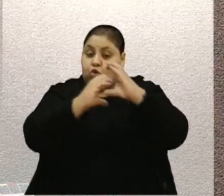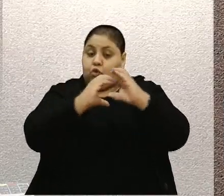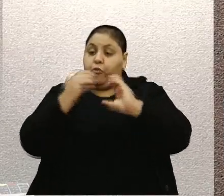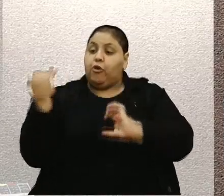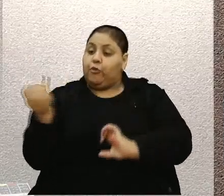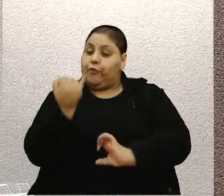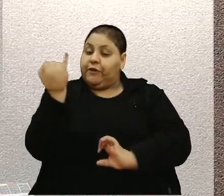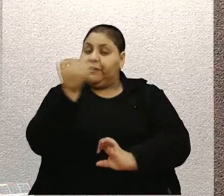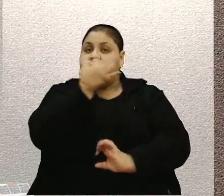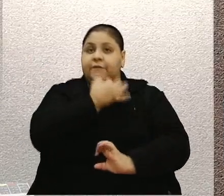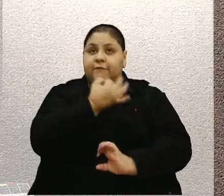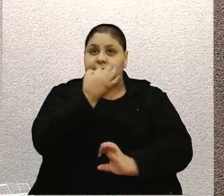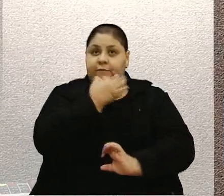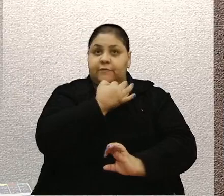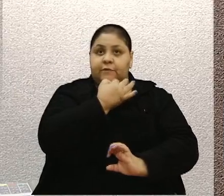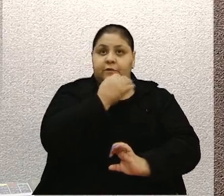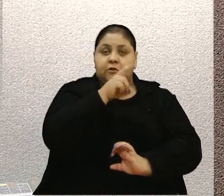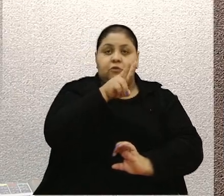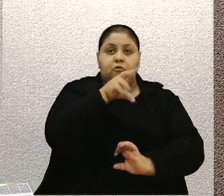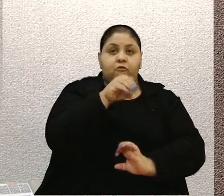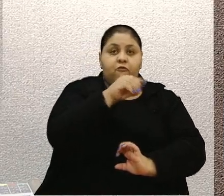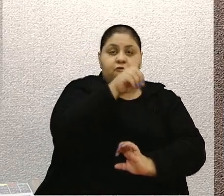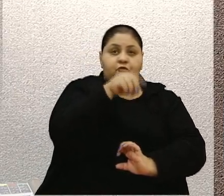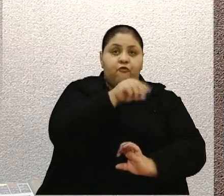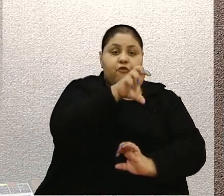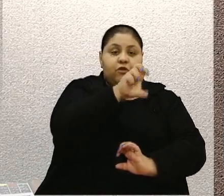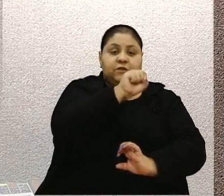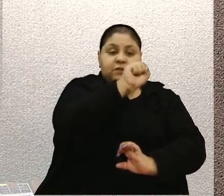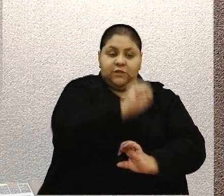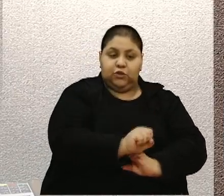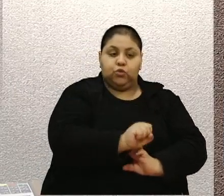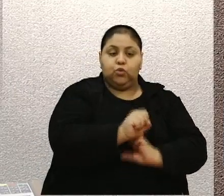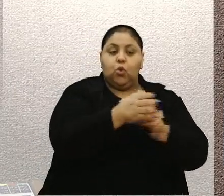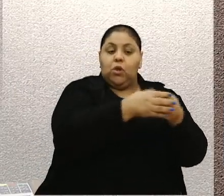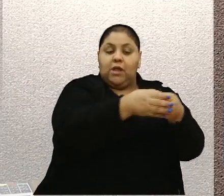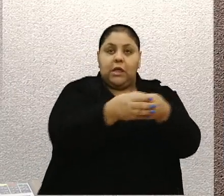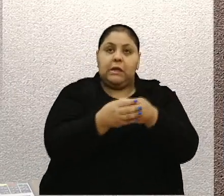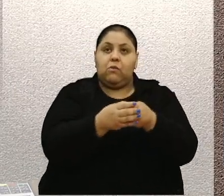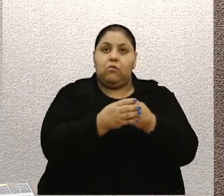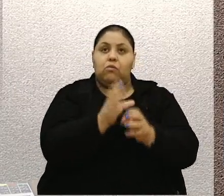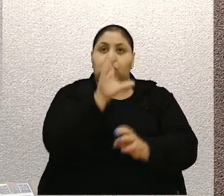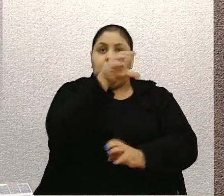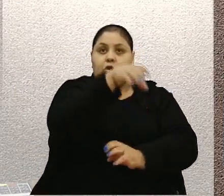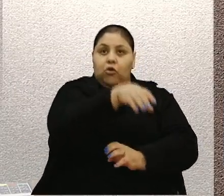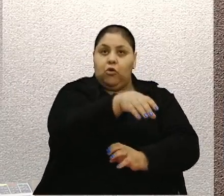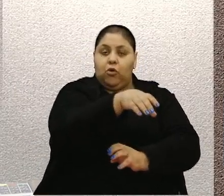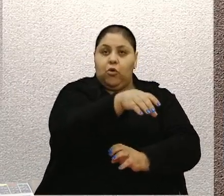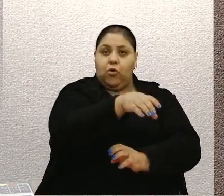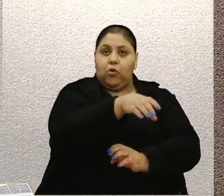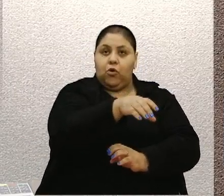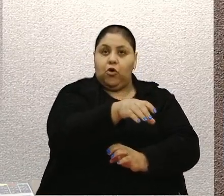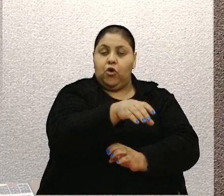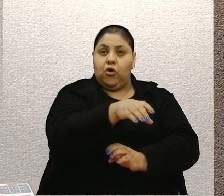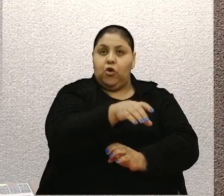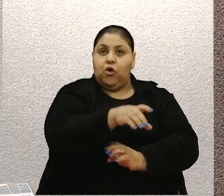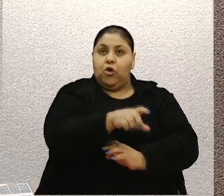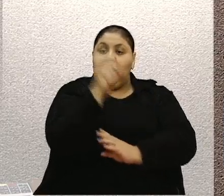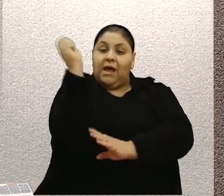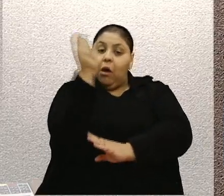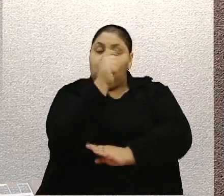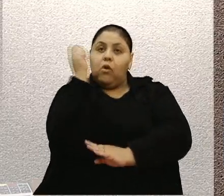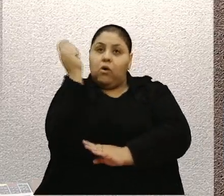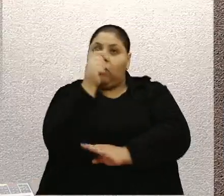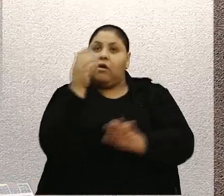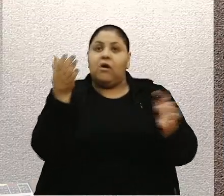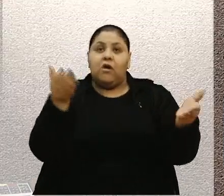da nossa cidade. O grupo de canto Vozes do Sul é um grupo que, com seu repertório gaúcho, né,